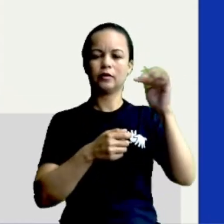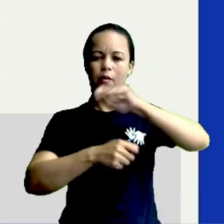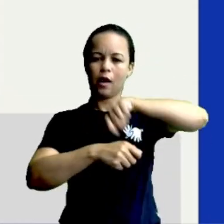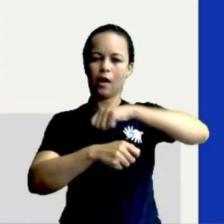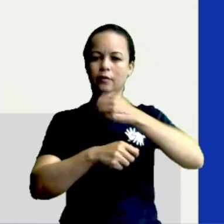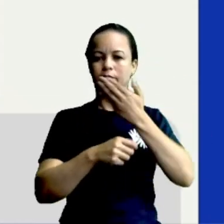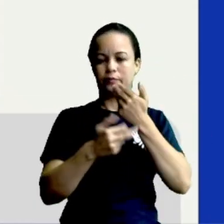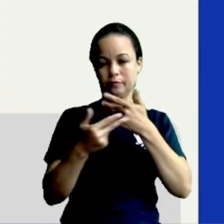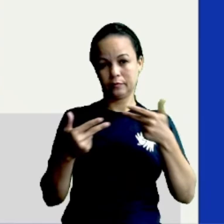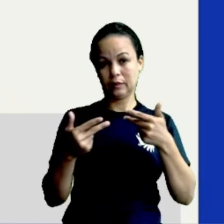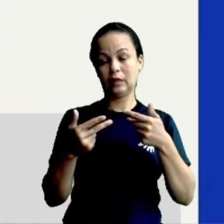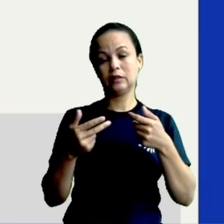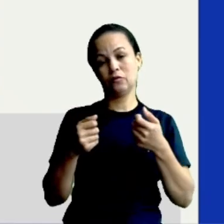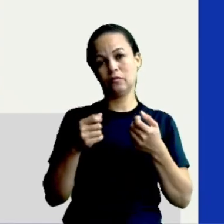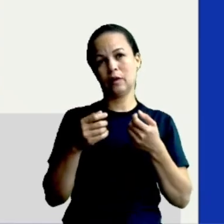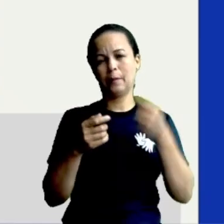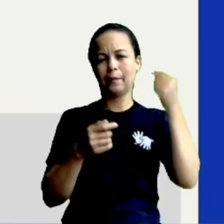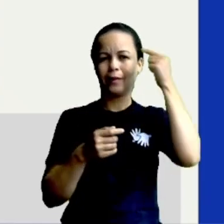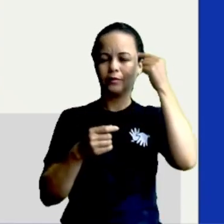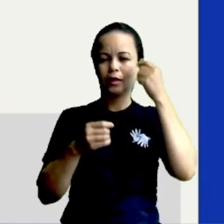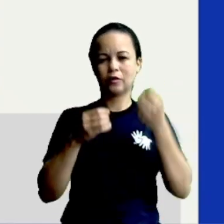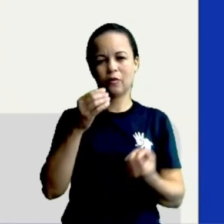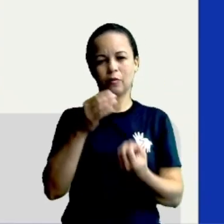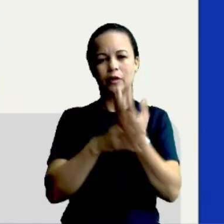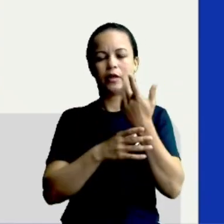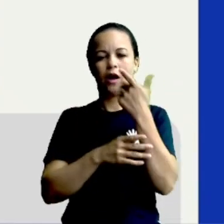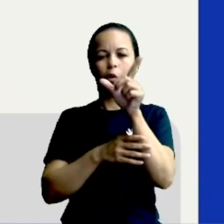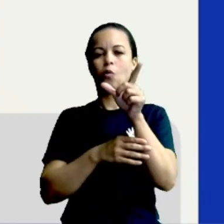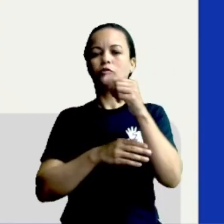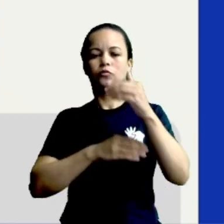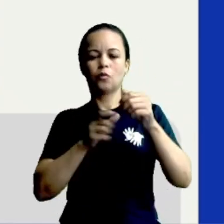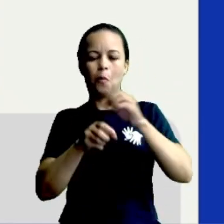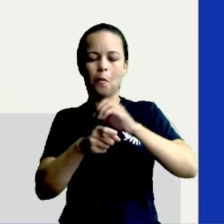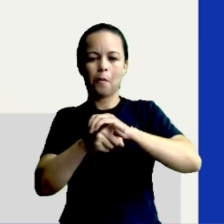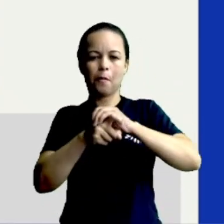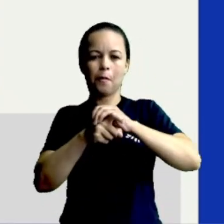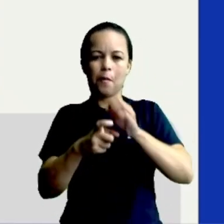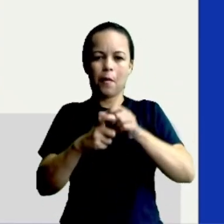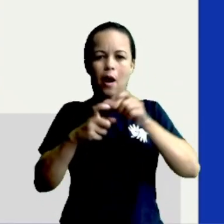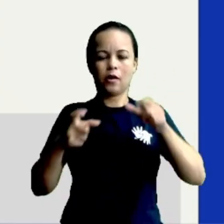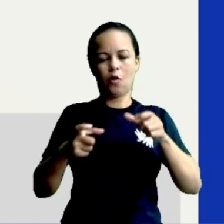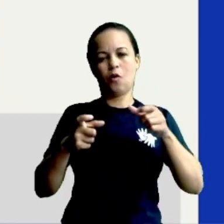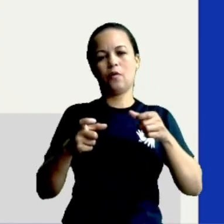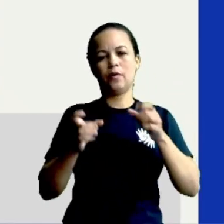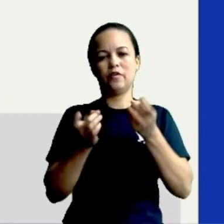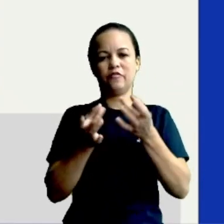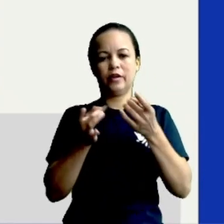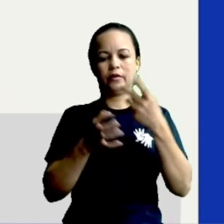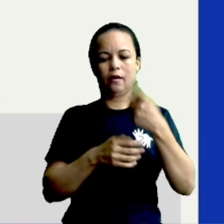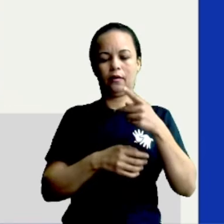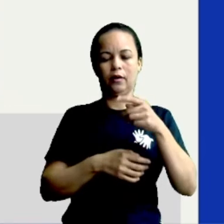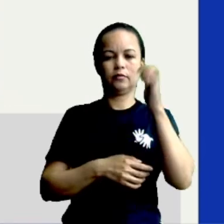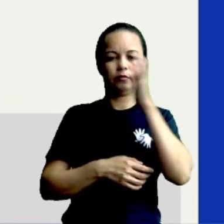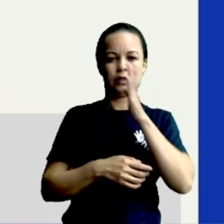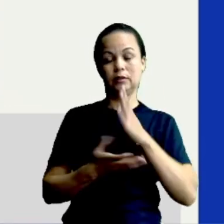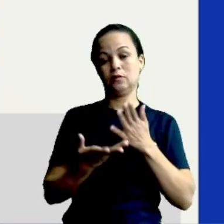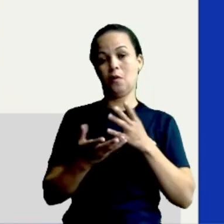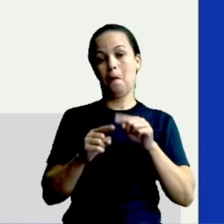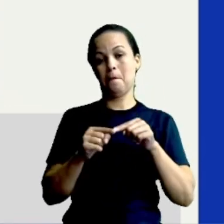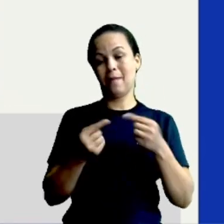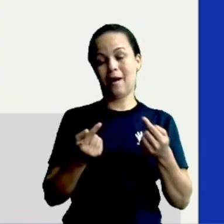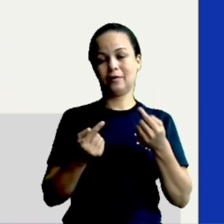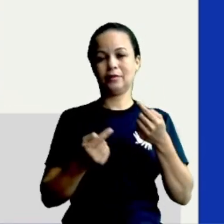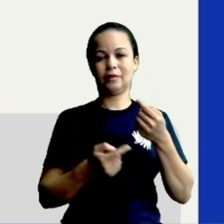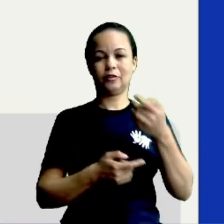pensou, vamos criar um caramujo maior para produzir e vender escargot aqui no Brasil. Só que não caiu no gosto